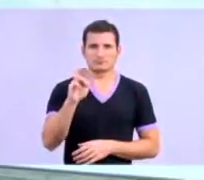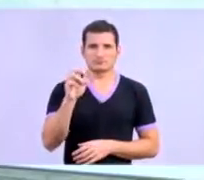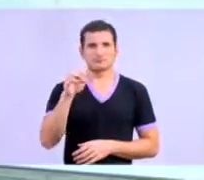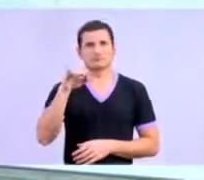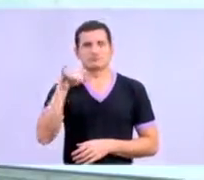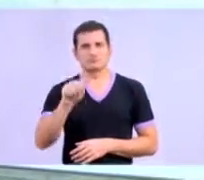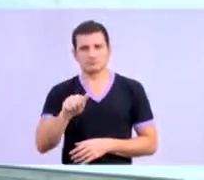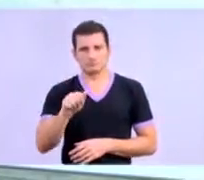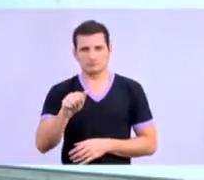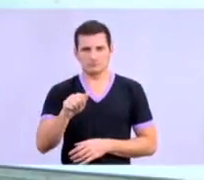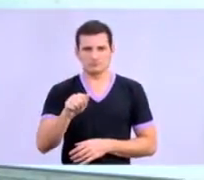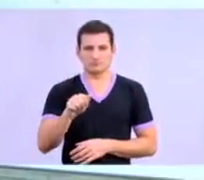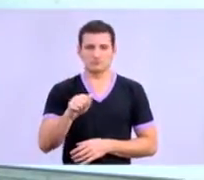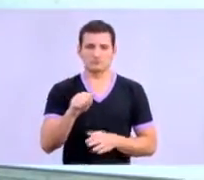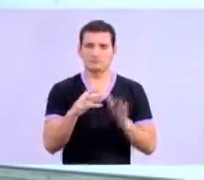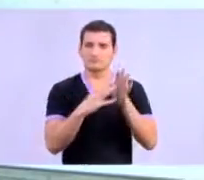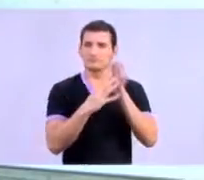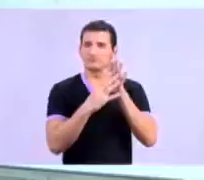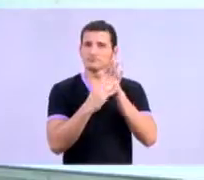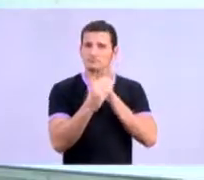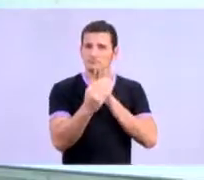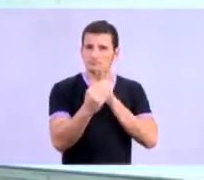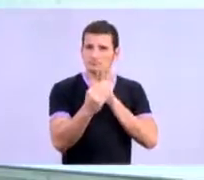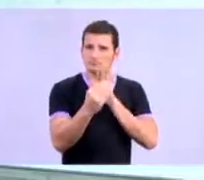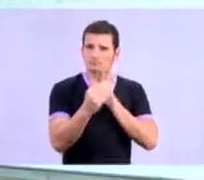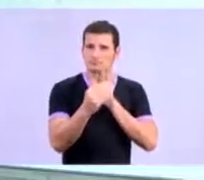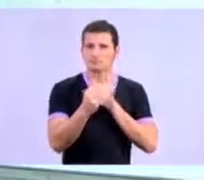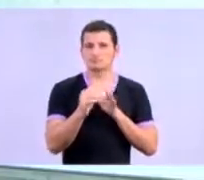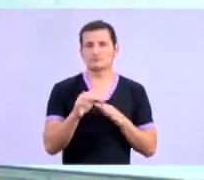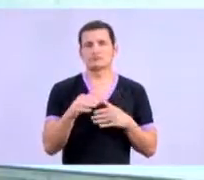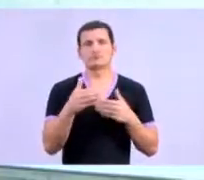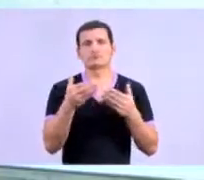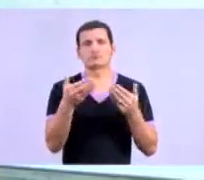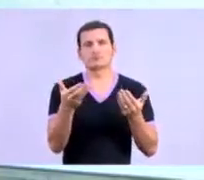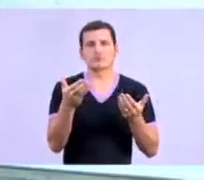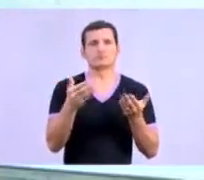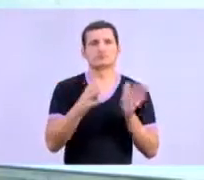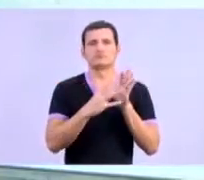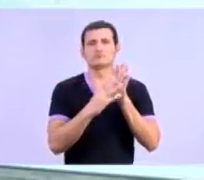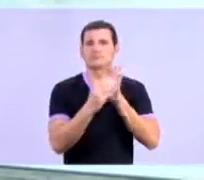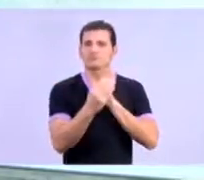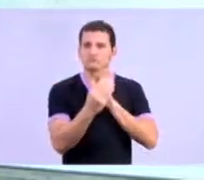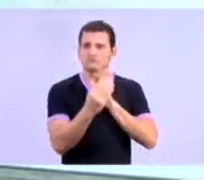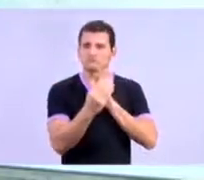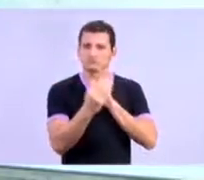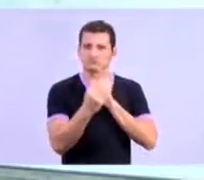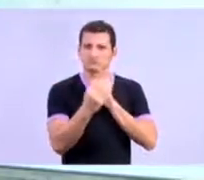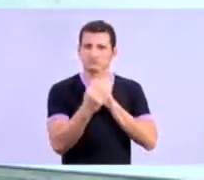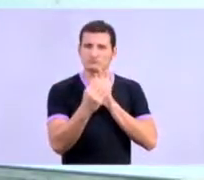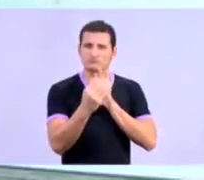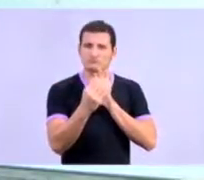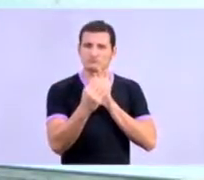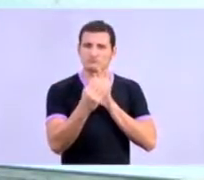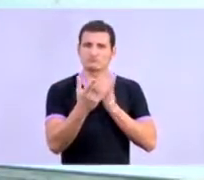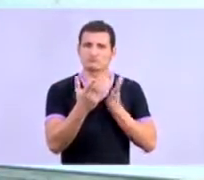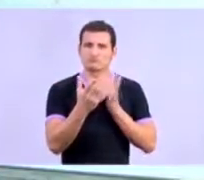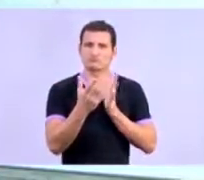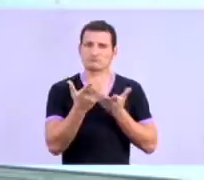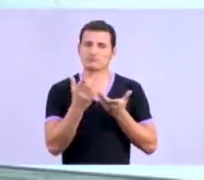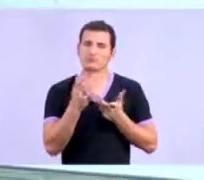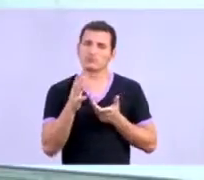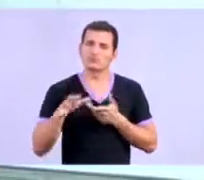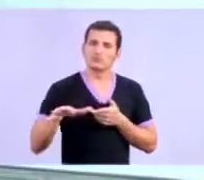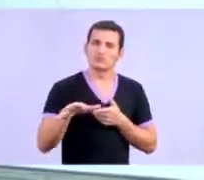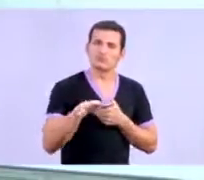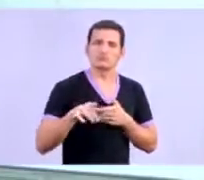regras ali definidas. E os modelos de referência vão ser quais modelos nós vamos seguir para que todo mundo converse e estabeleça